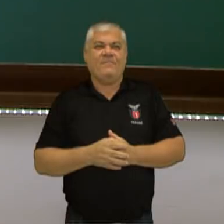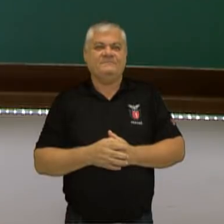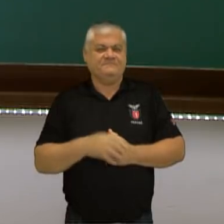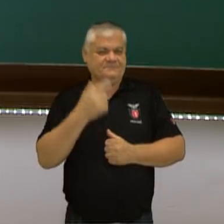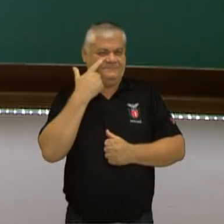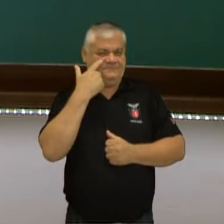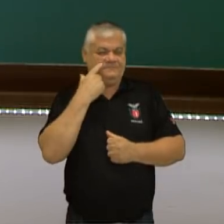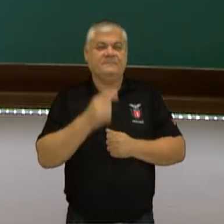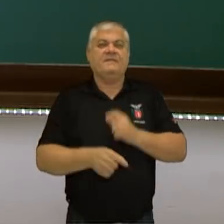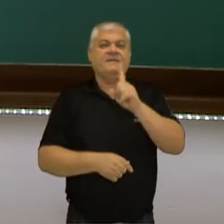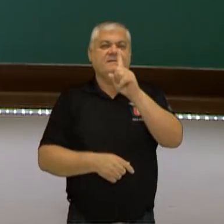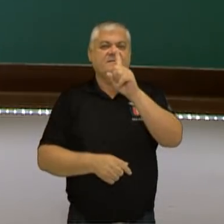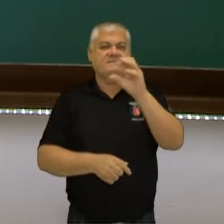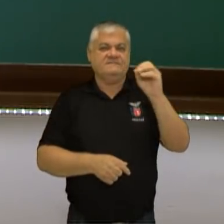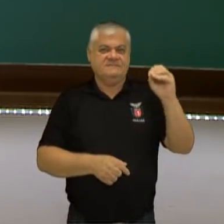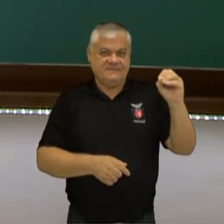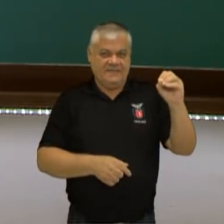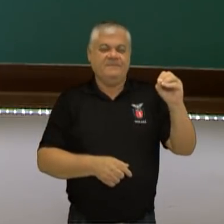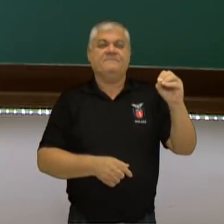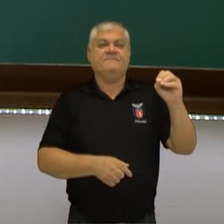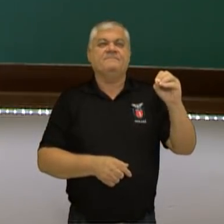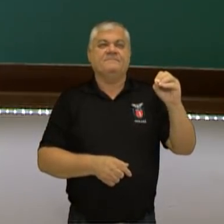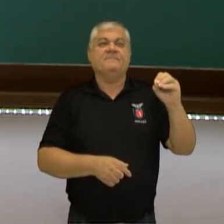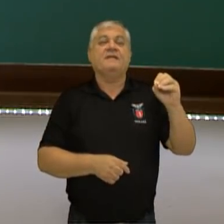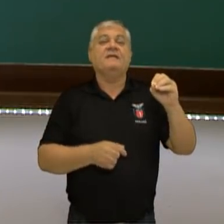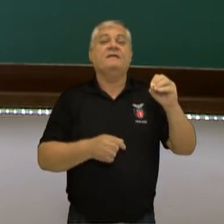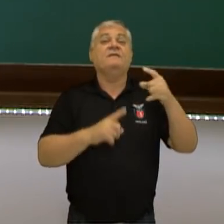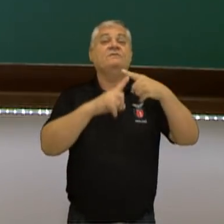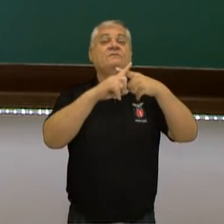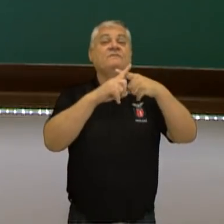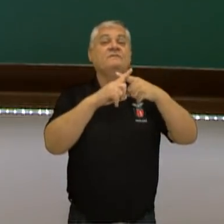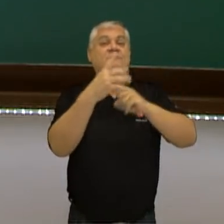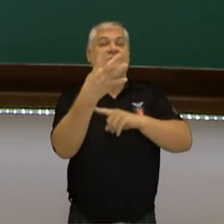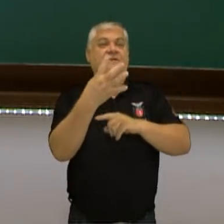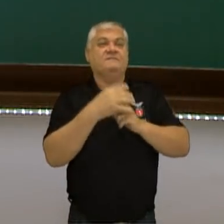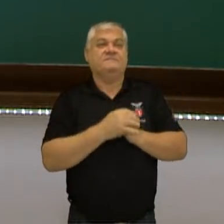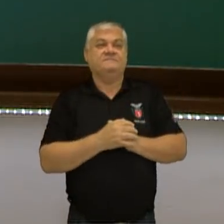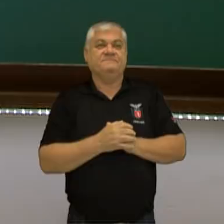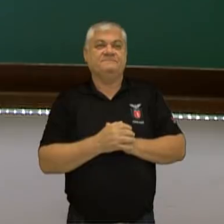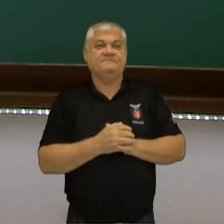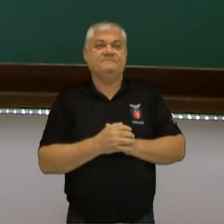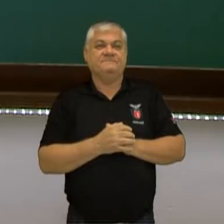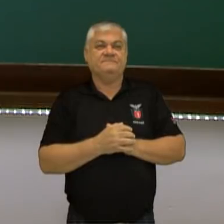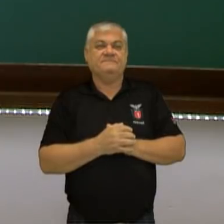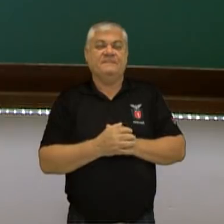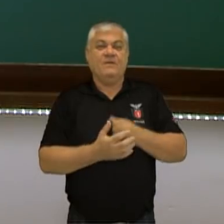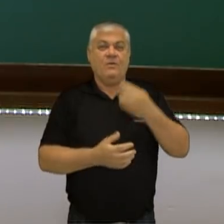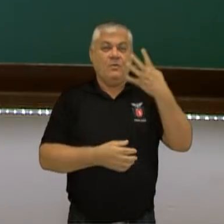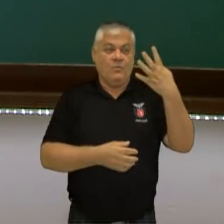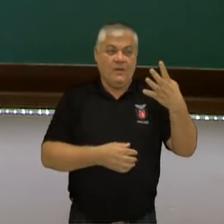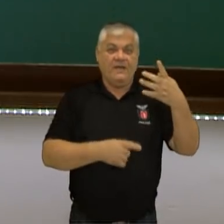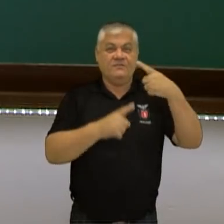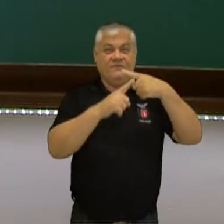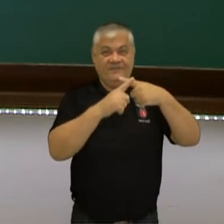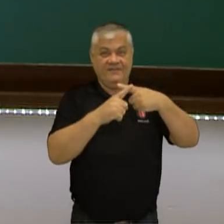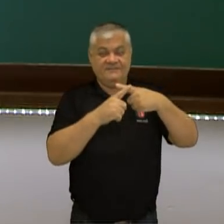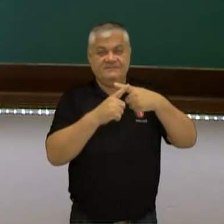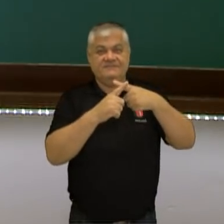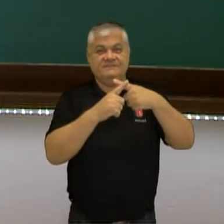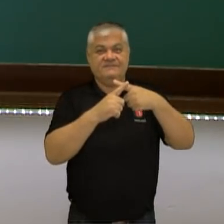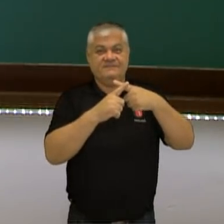que para eu chegar no 100, a partir do 25, basta multiplicar por 4. Então, 4 vezes 25 é igual a 100.